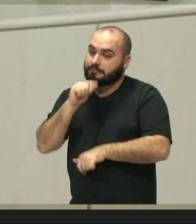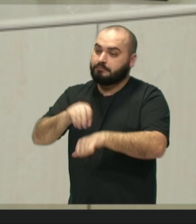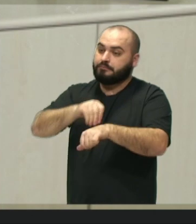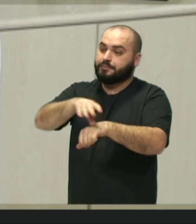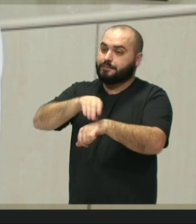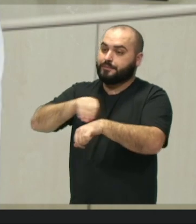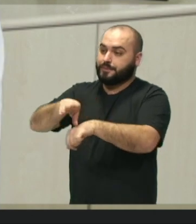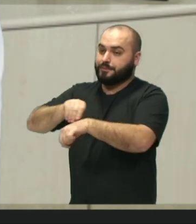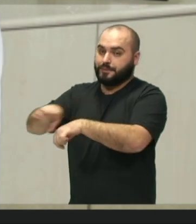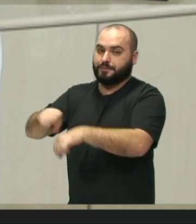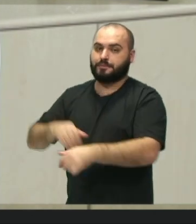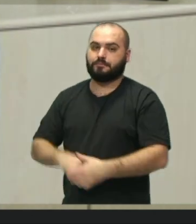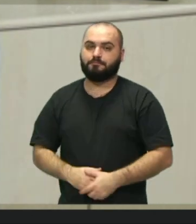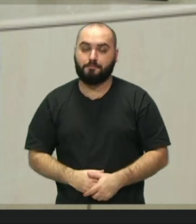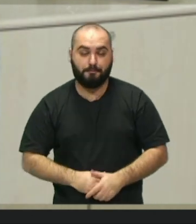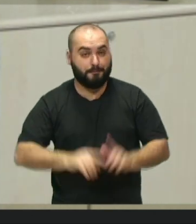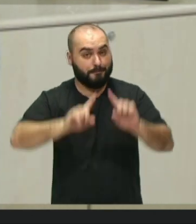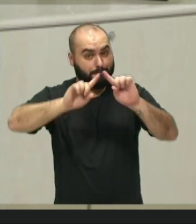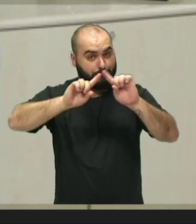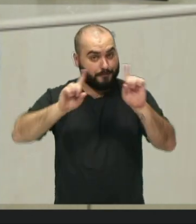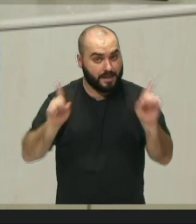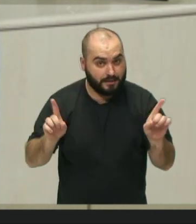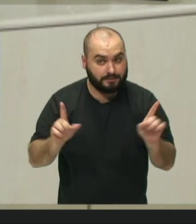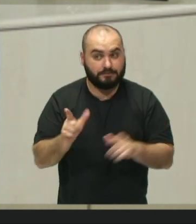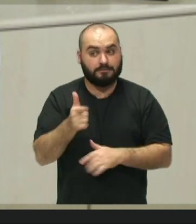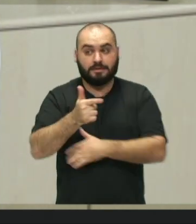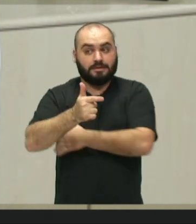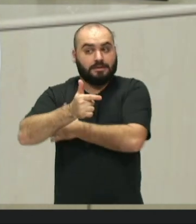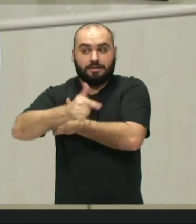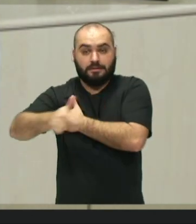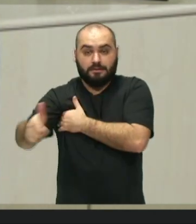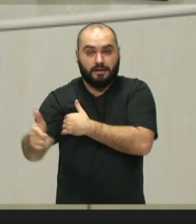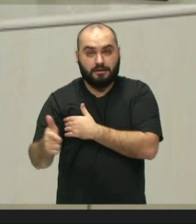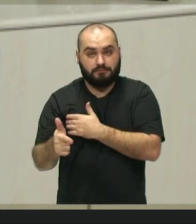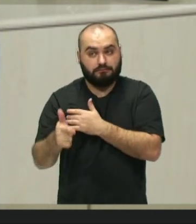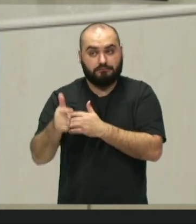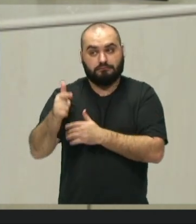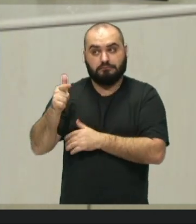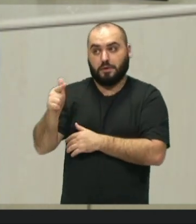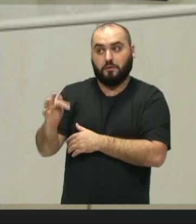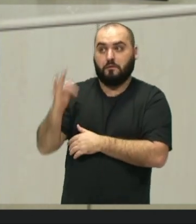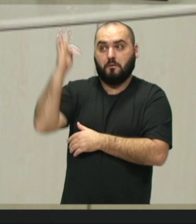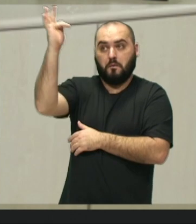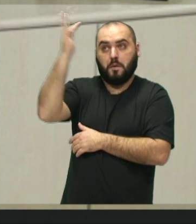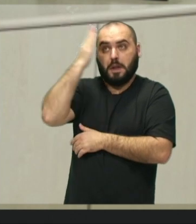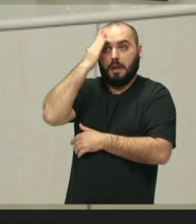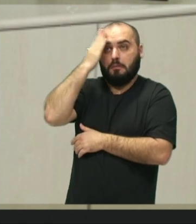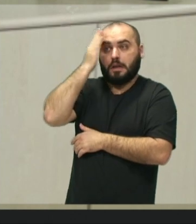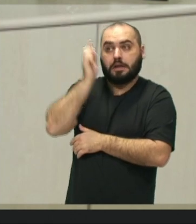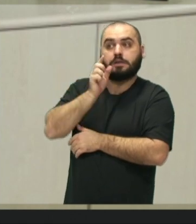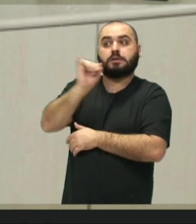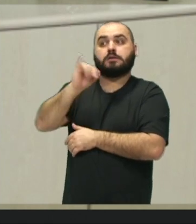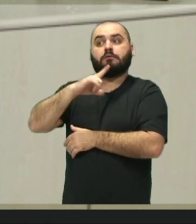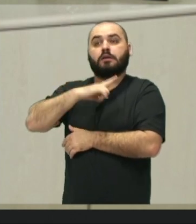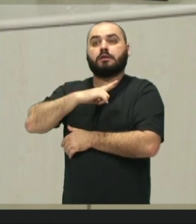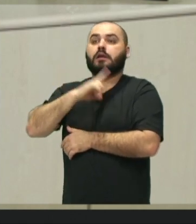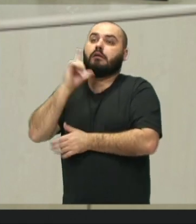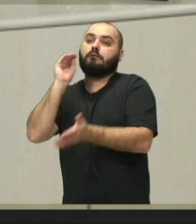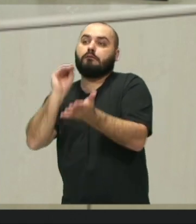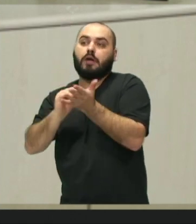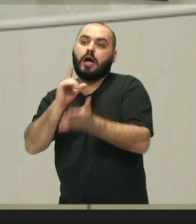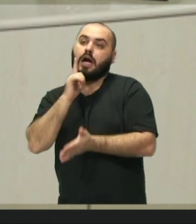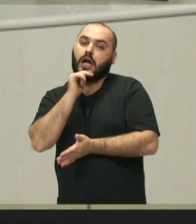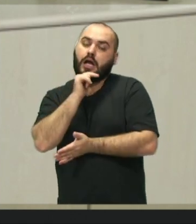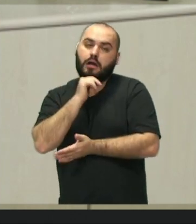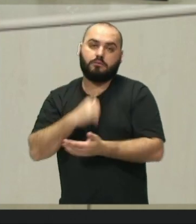água. Mas a gente não tem essa previsão, então, de escassez, como ocorre em outras regiões do país, ou mesmo